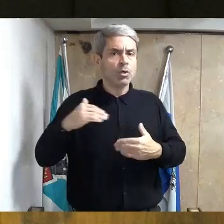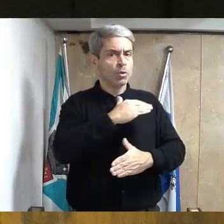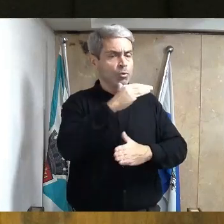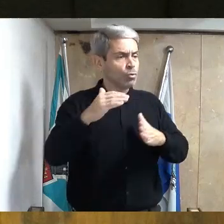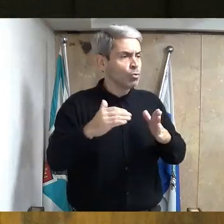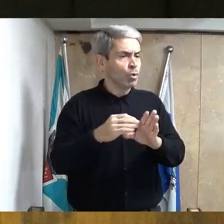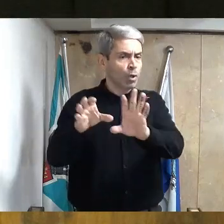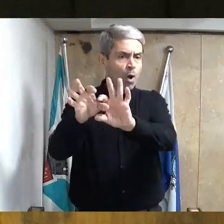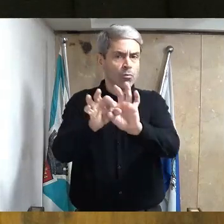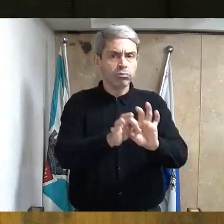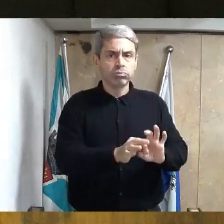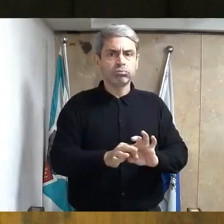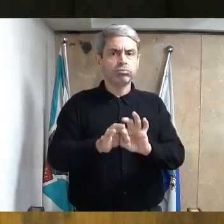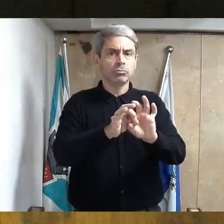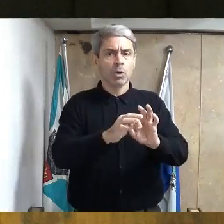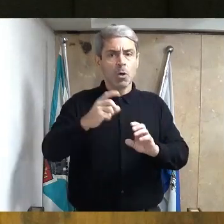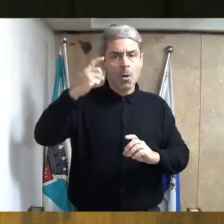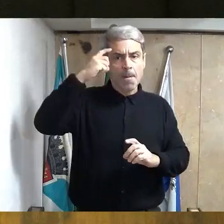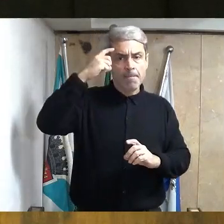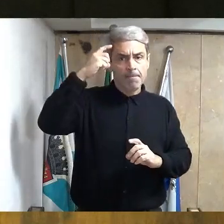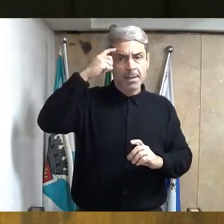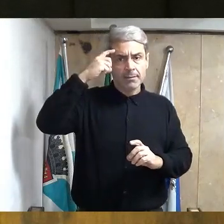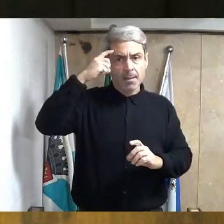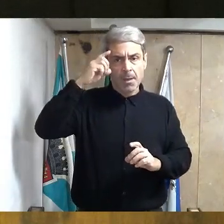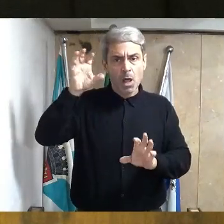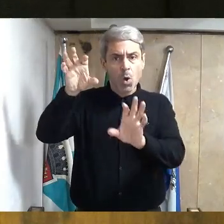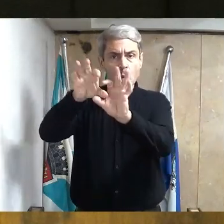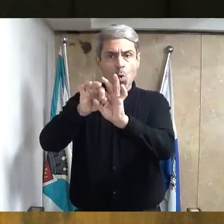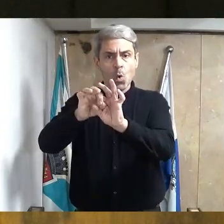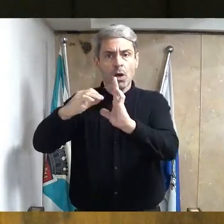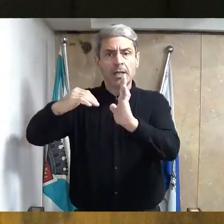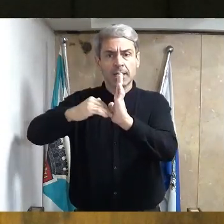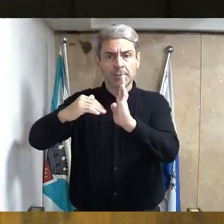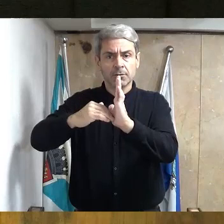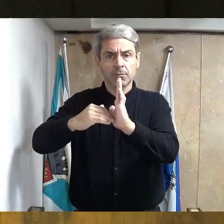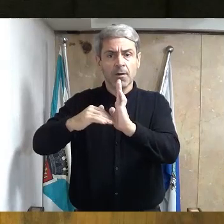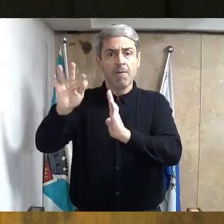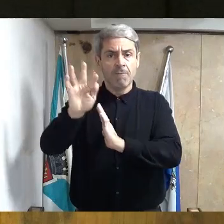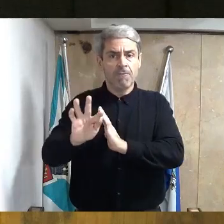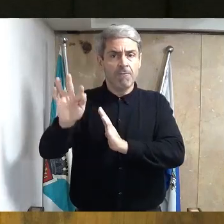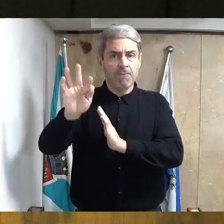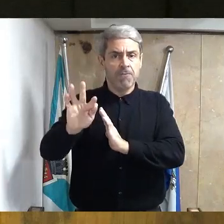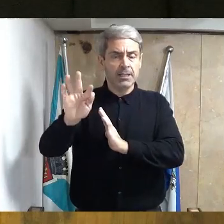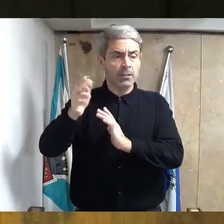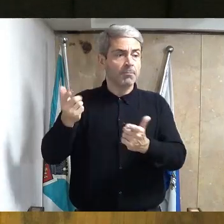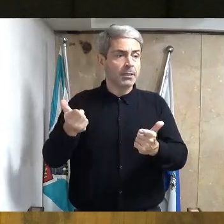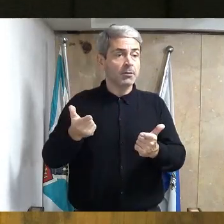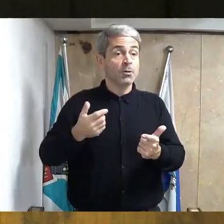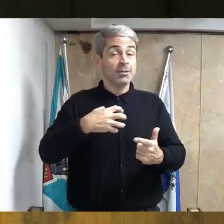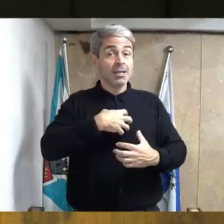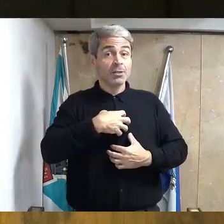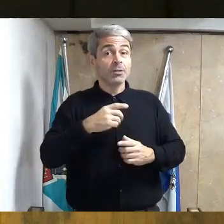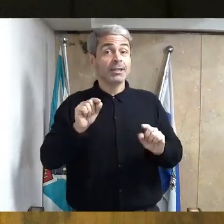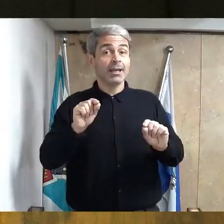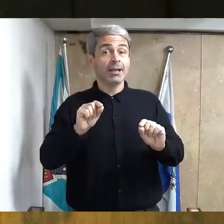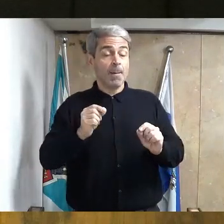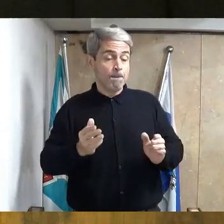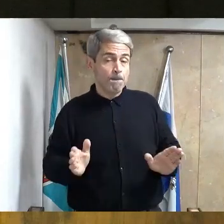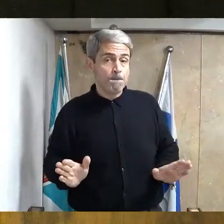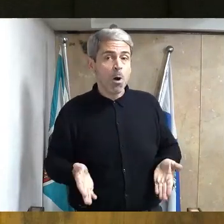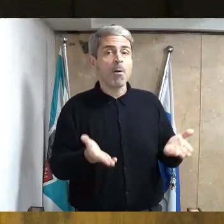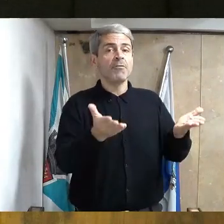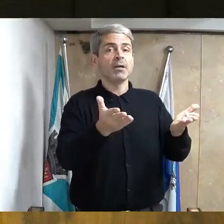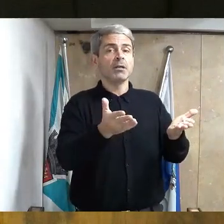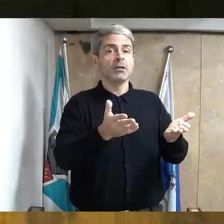e conformidade com o pensamento do Legislativo Federal, que é no sentido de garantir e promover o atendimento